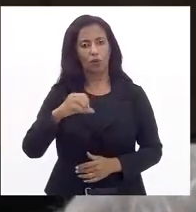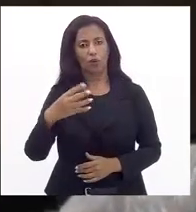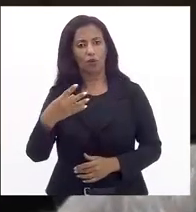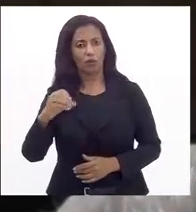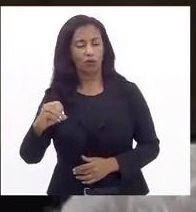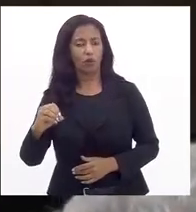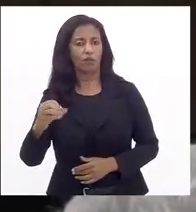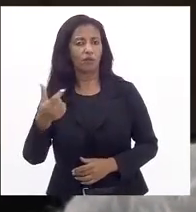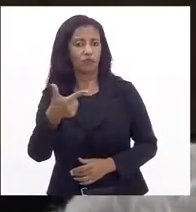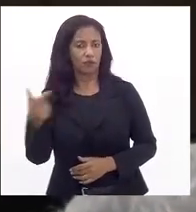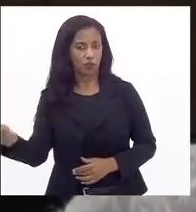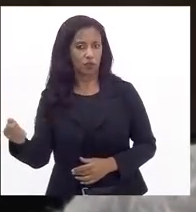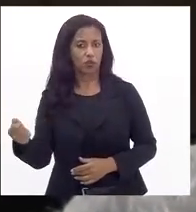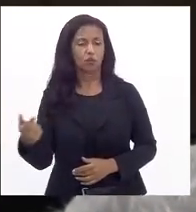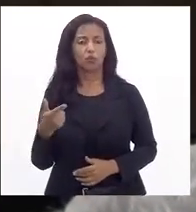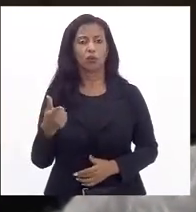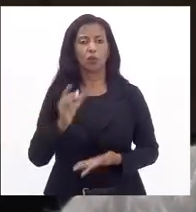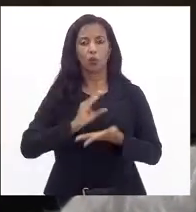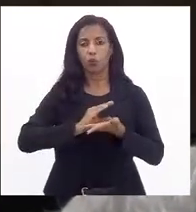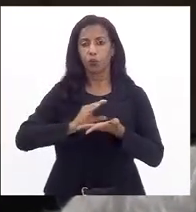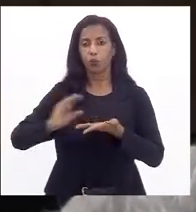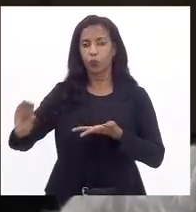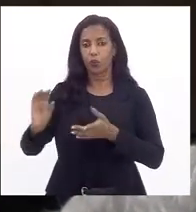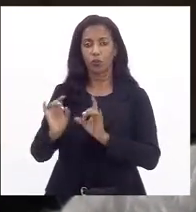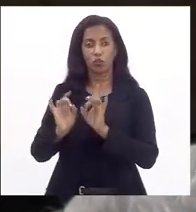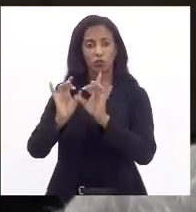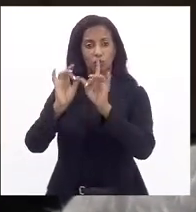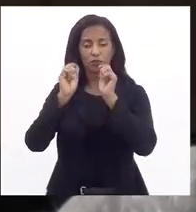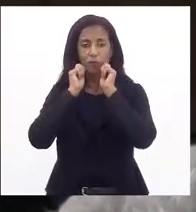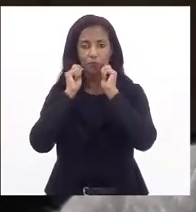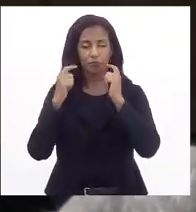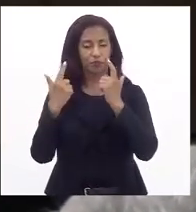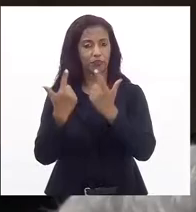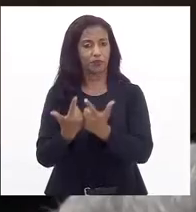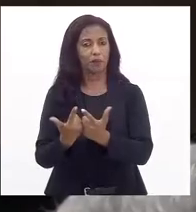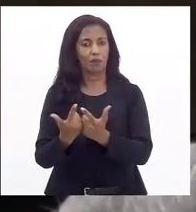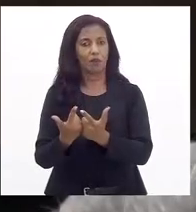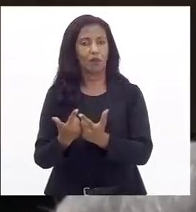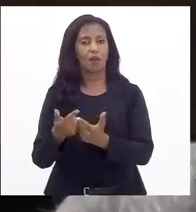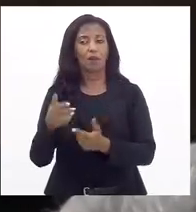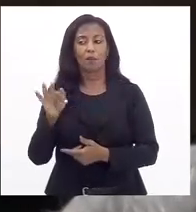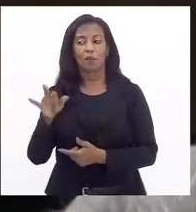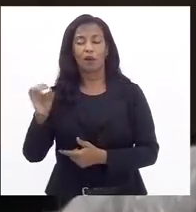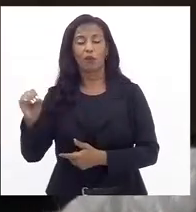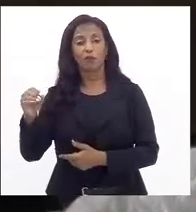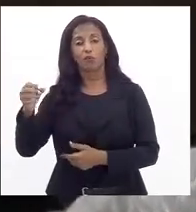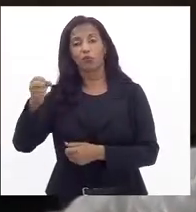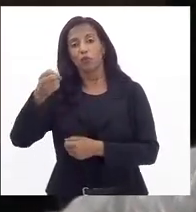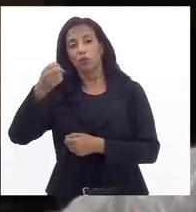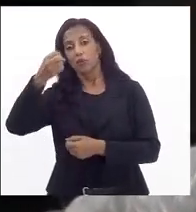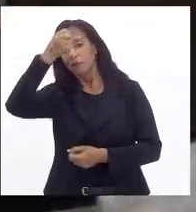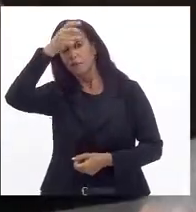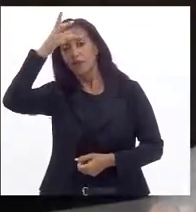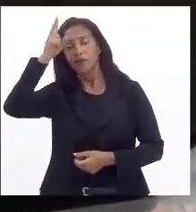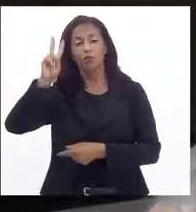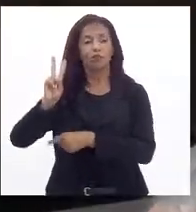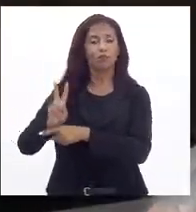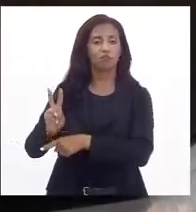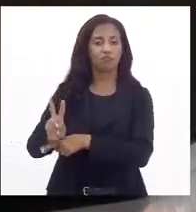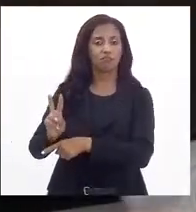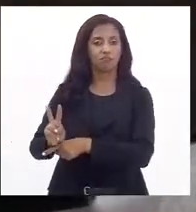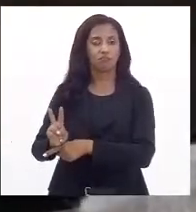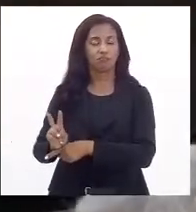2021 quem destino recursos do fundo especial na Assembleia Legislativa para o Fundo Municipal de assistência